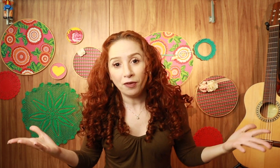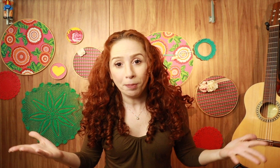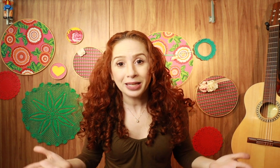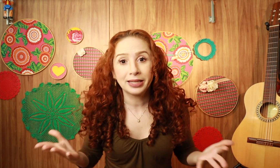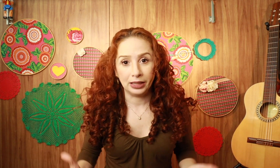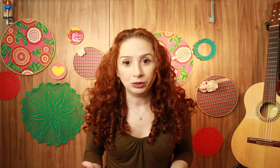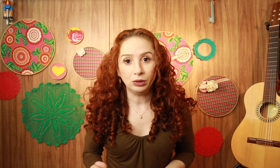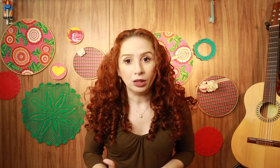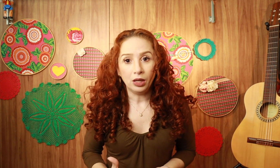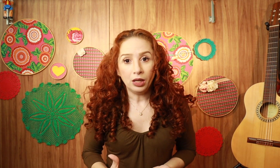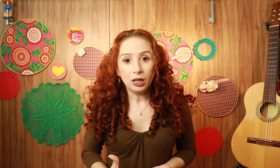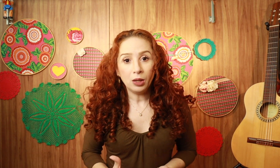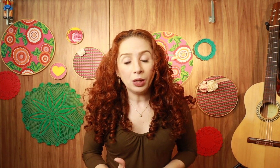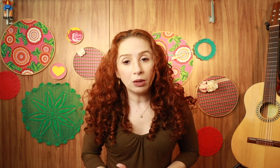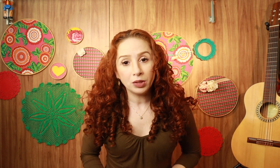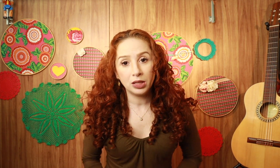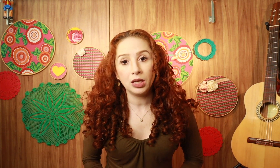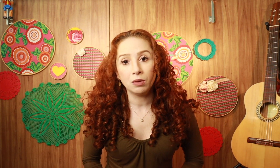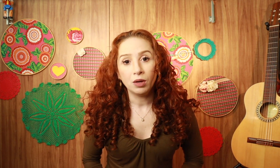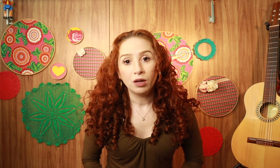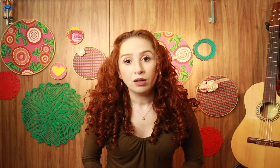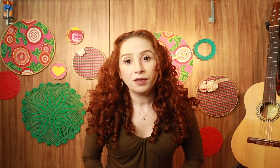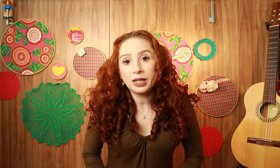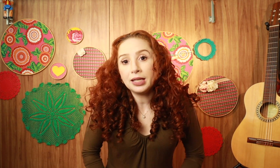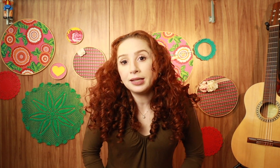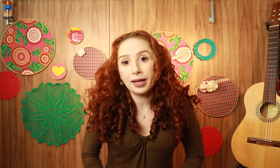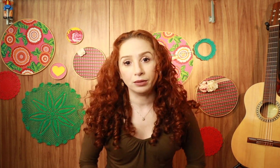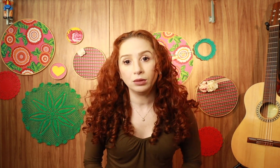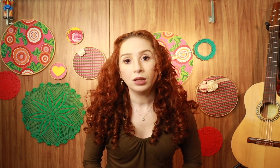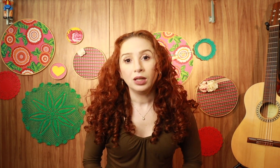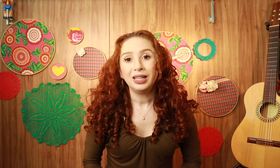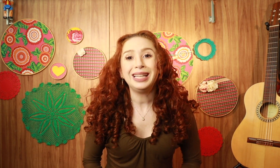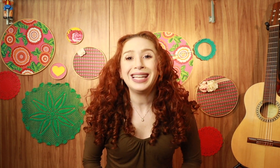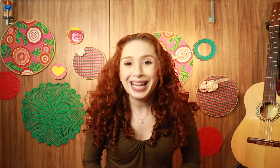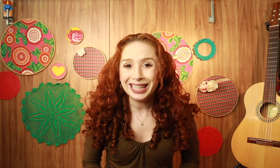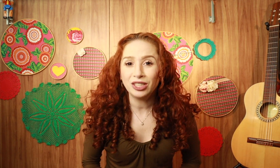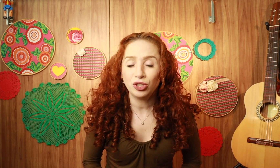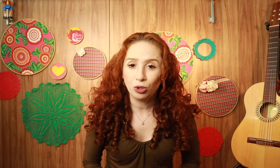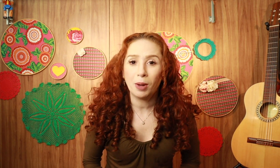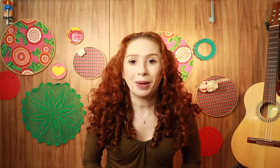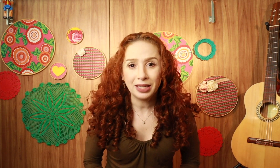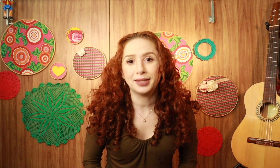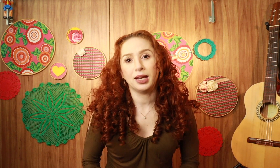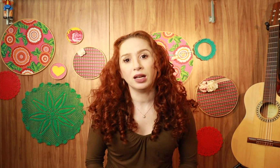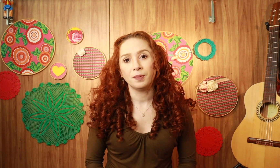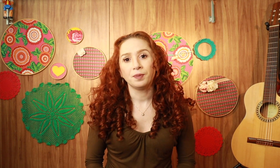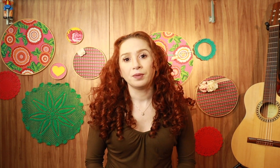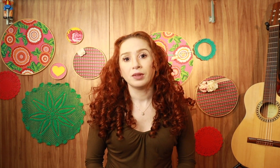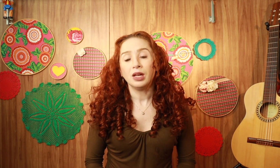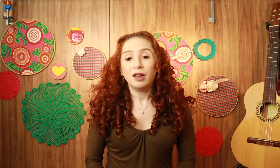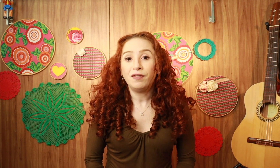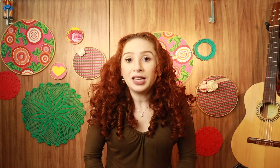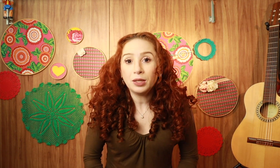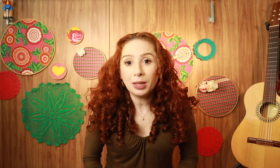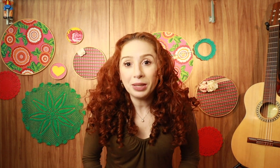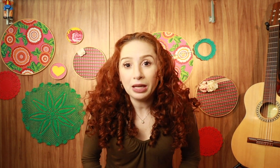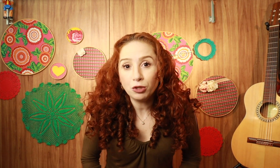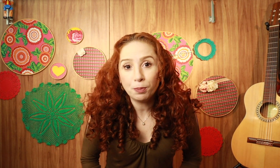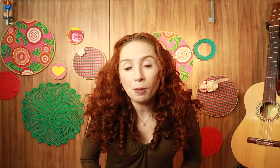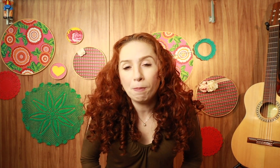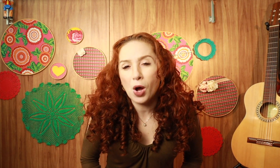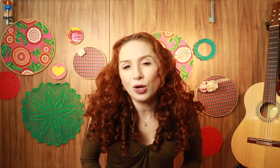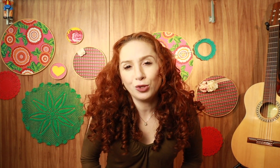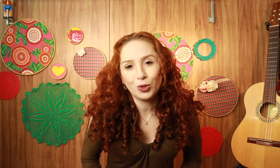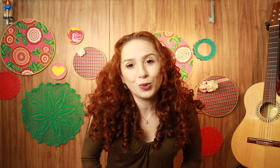Mas o tempo foi passando e o leãozinho foi crescendo e nada de juba aparecer. Via seus